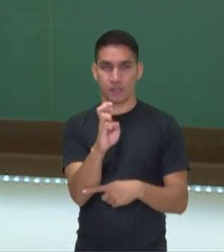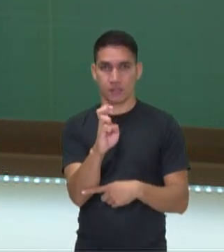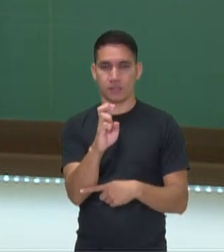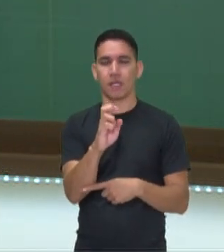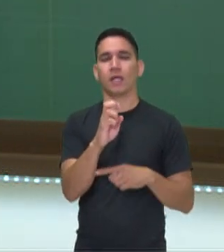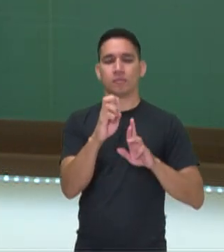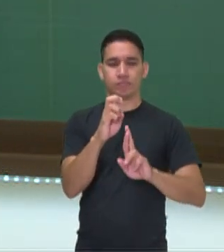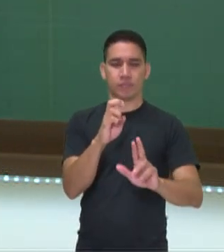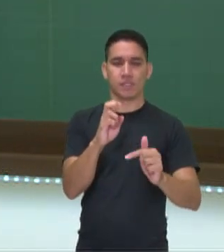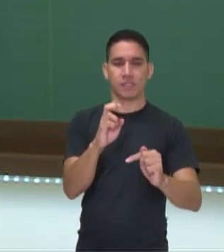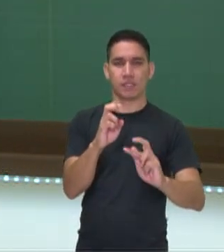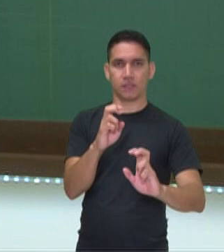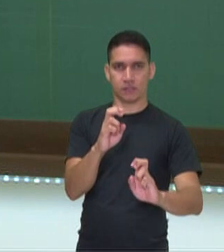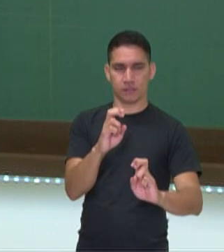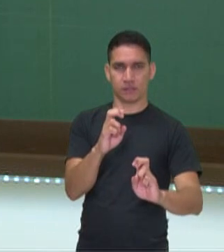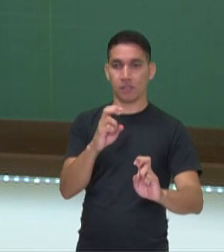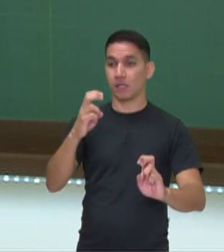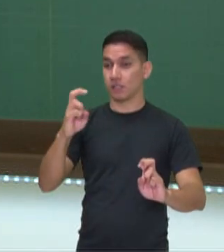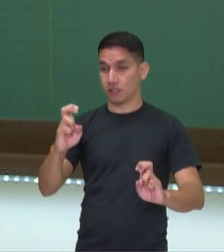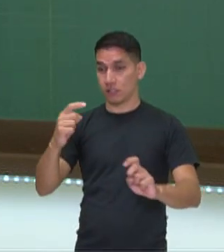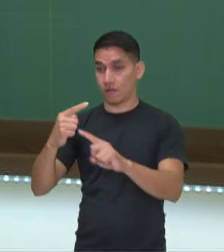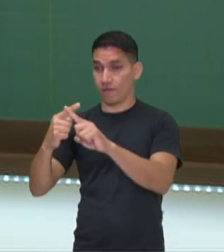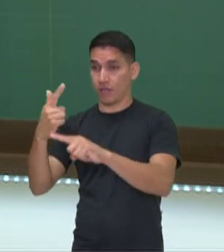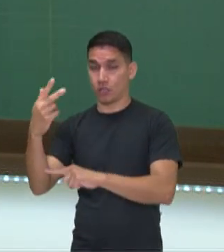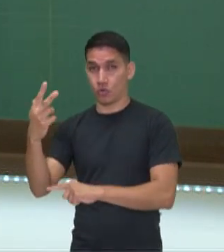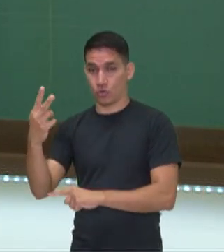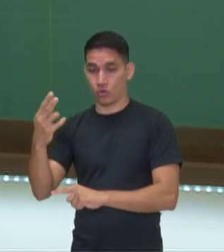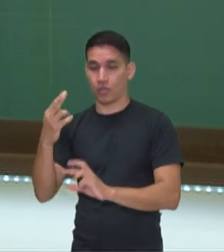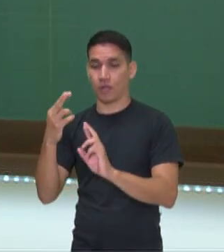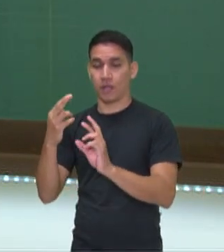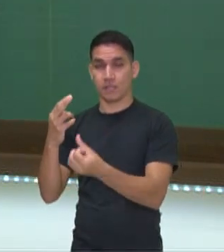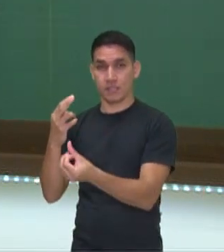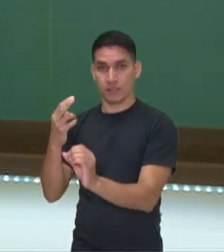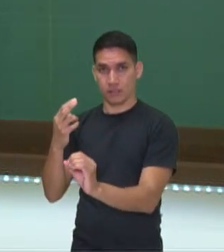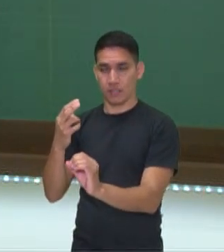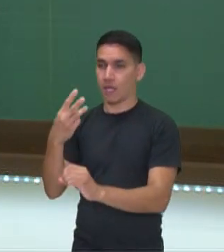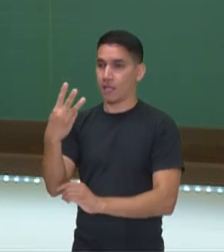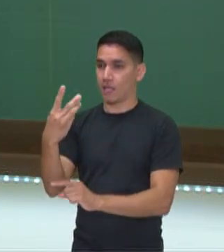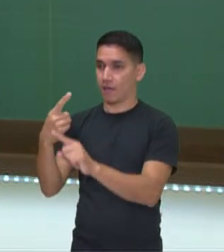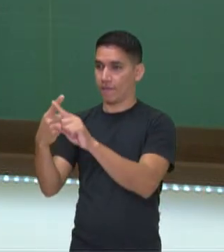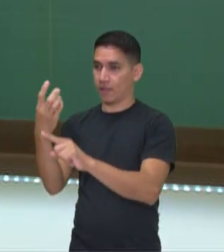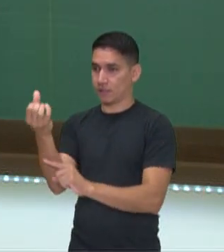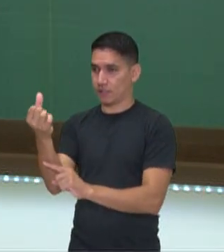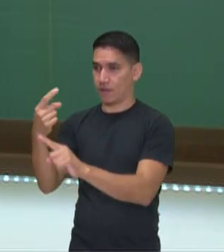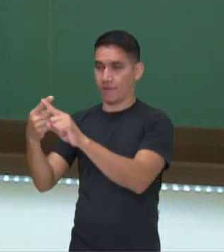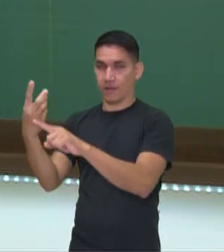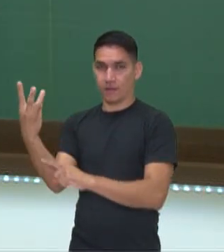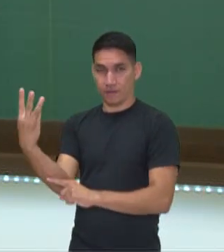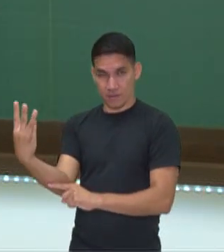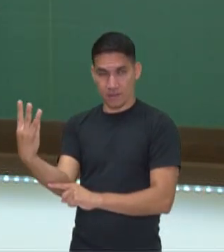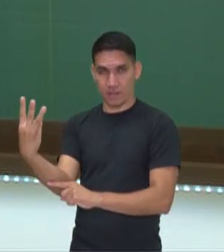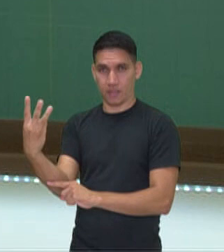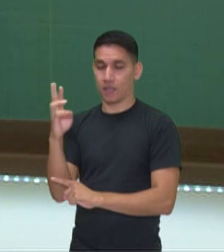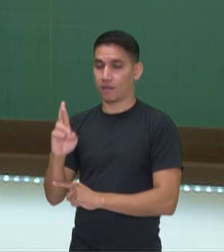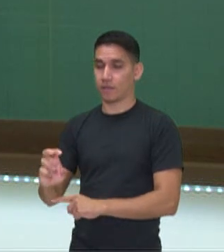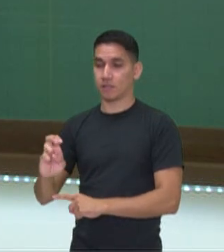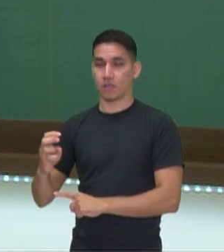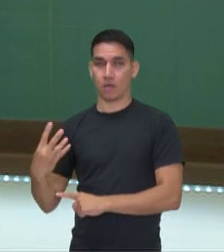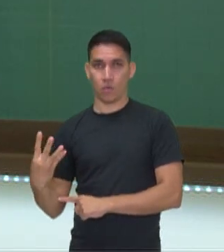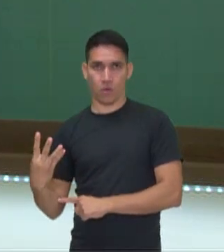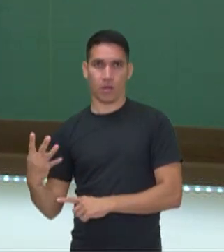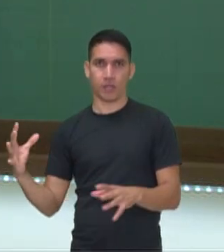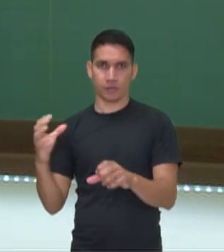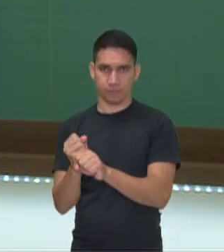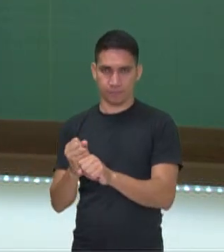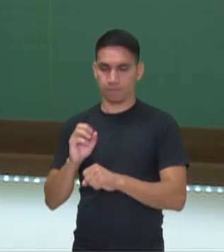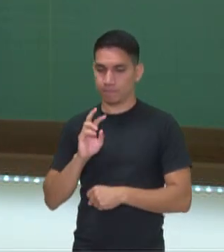75. 5 vezes 12, 60. 3 vezes 6 vezes 3, 54. Porque 3 vezes 6, 18, vezes